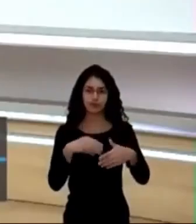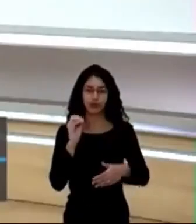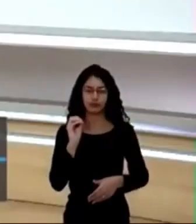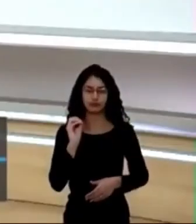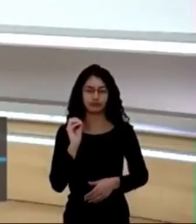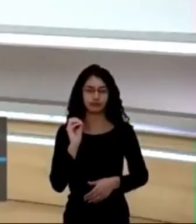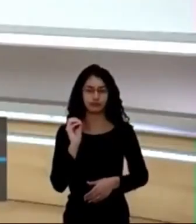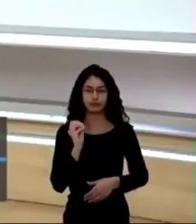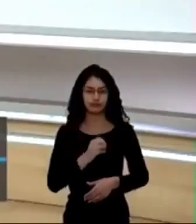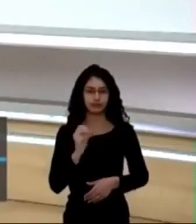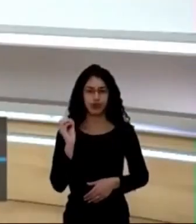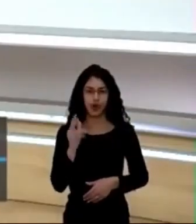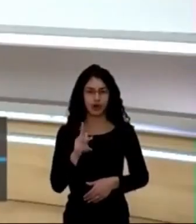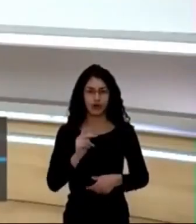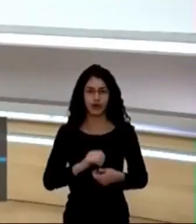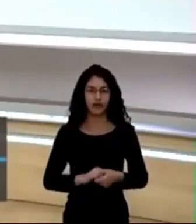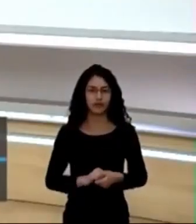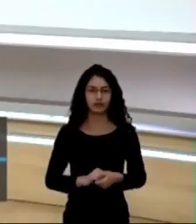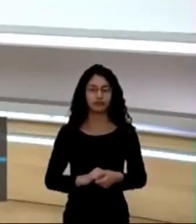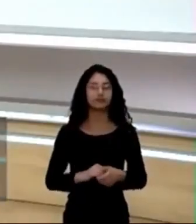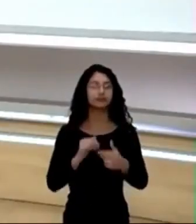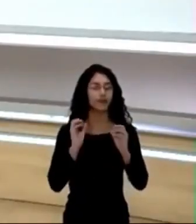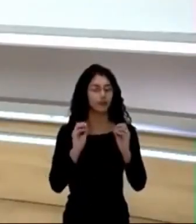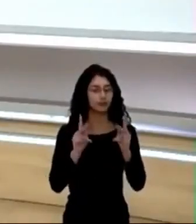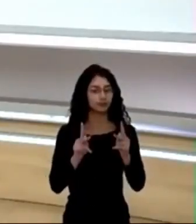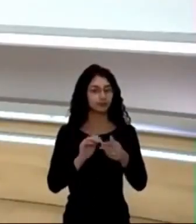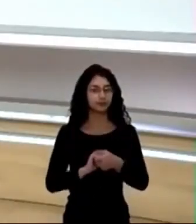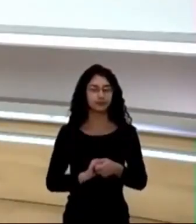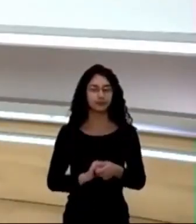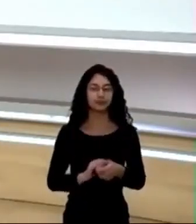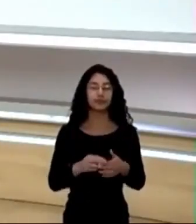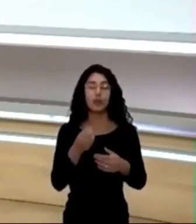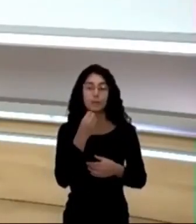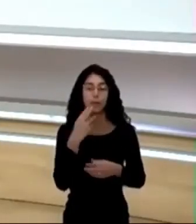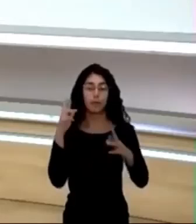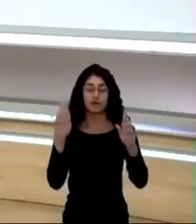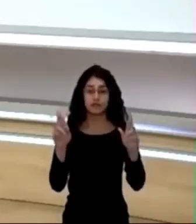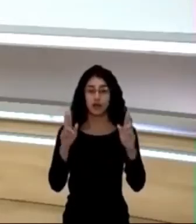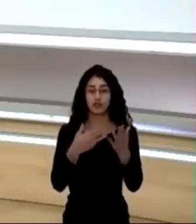tudo certo e eu vou tirar uma nota bem bacana no meu Enem, tá bom? Gente,